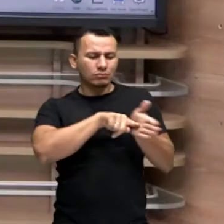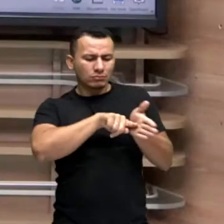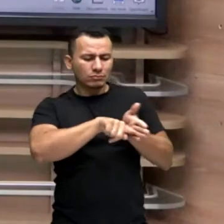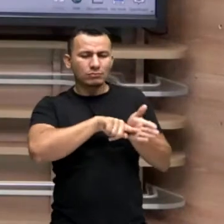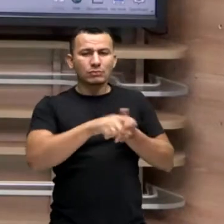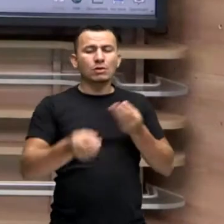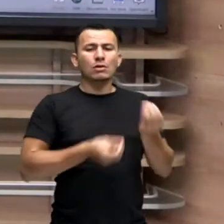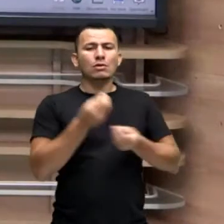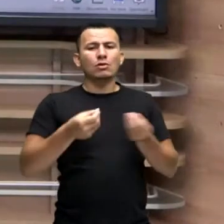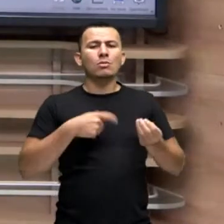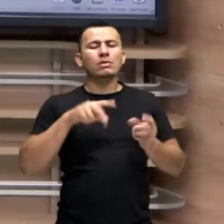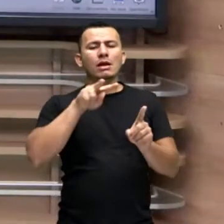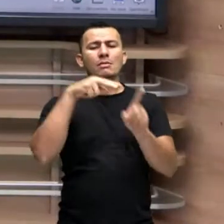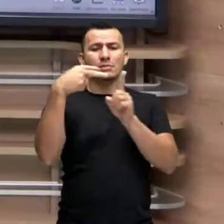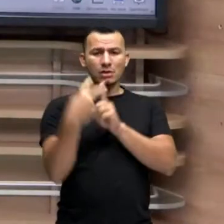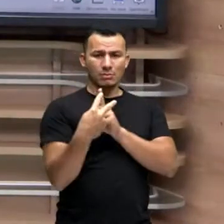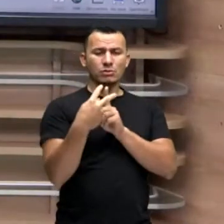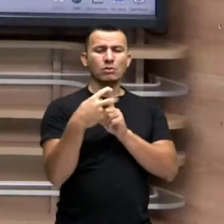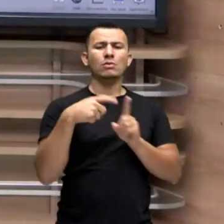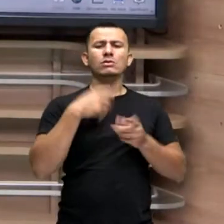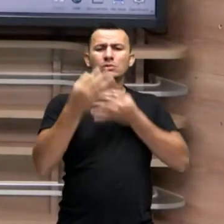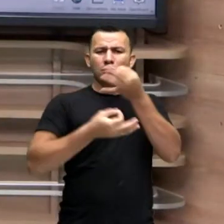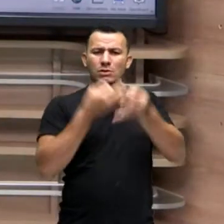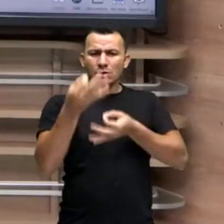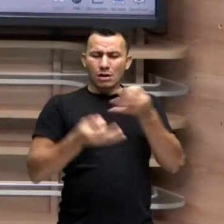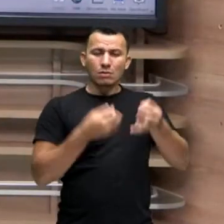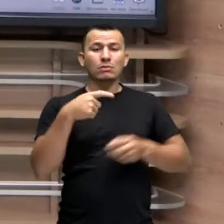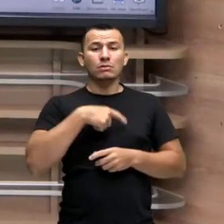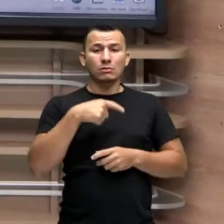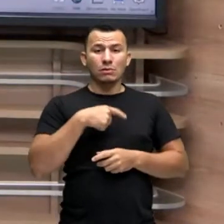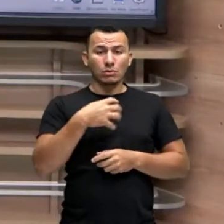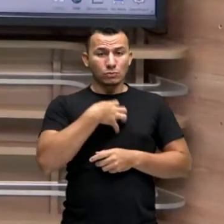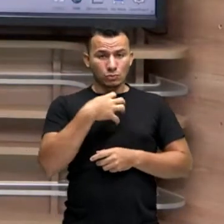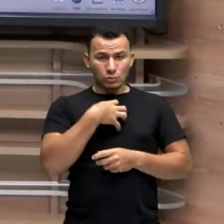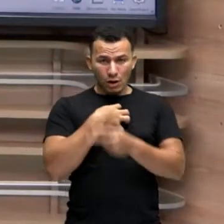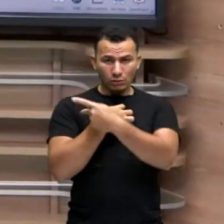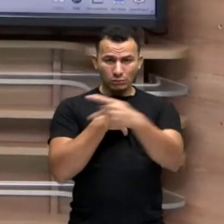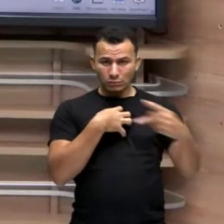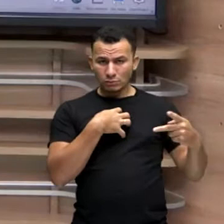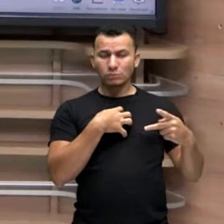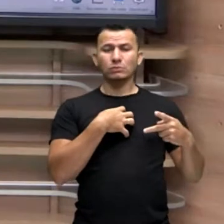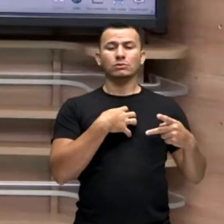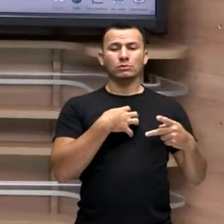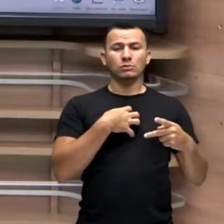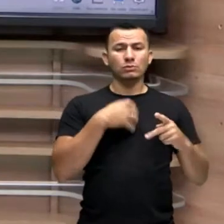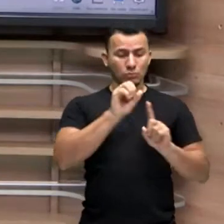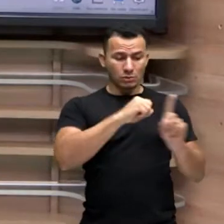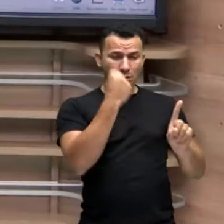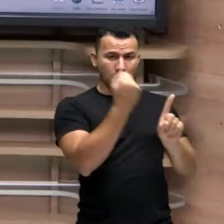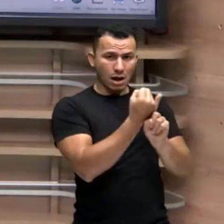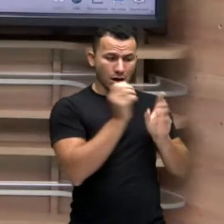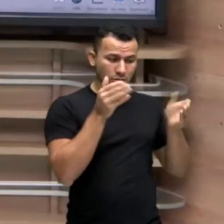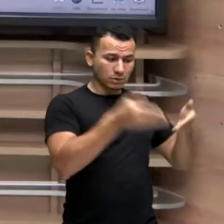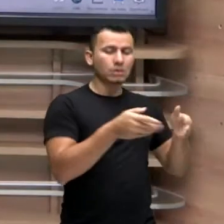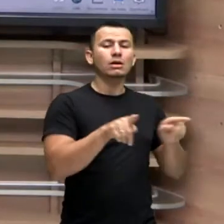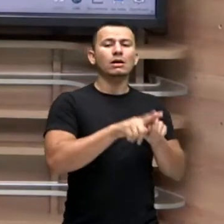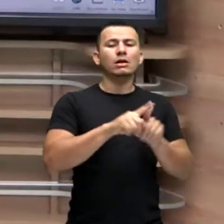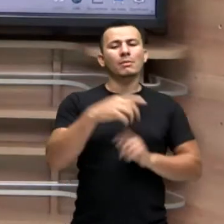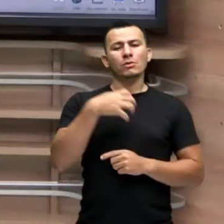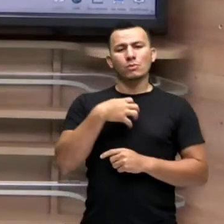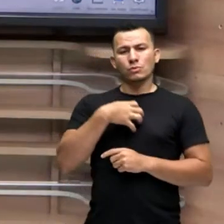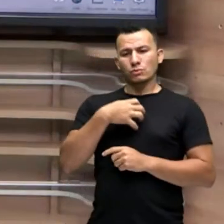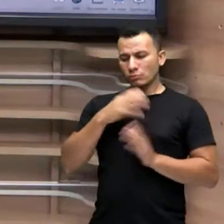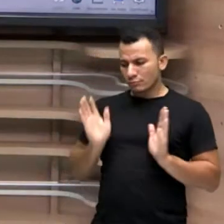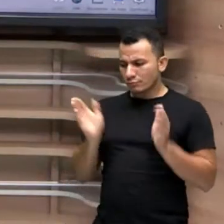essas variadas divisões elas compõem tanto o nosso jeito Como descer sociedade como o nosso